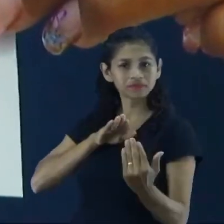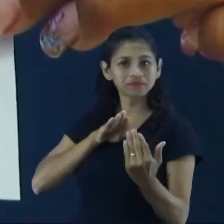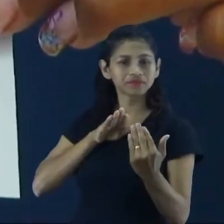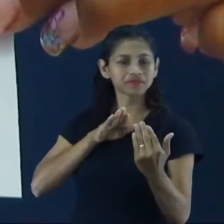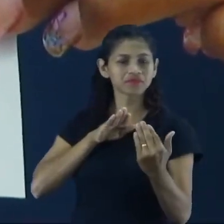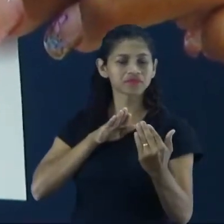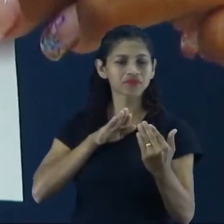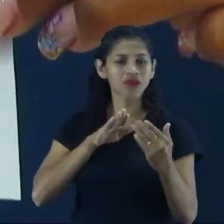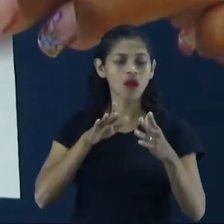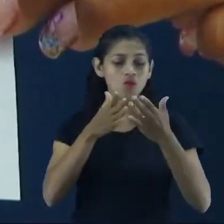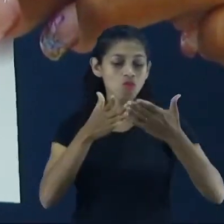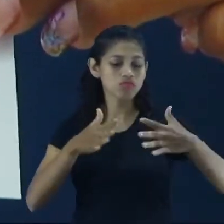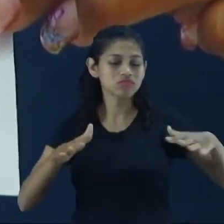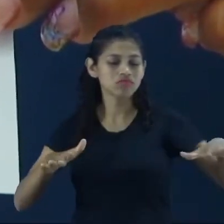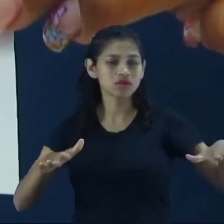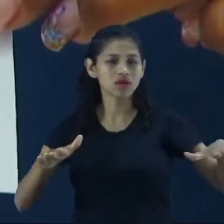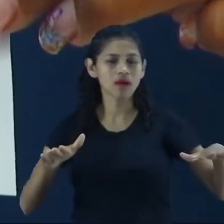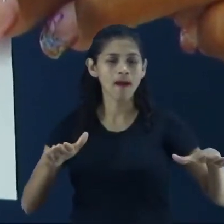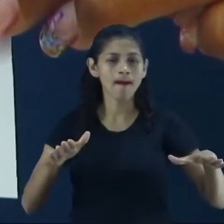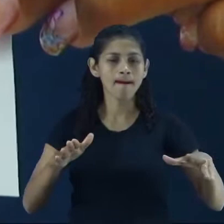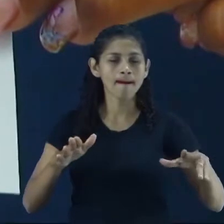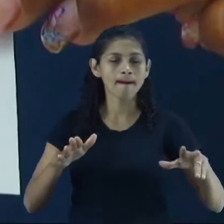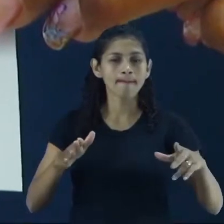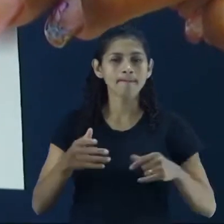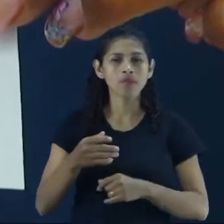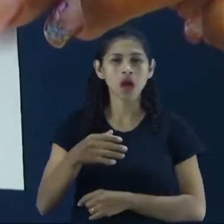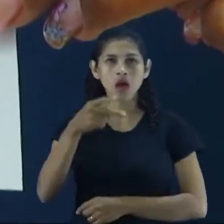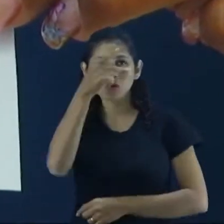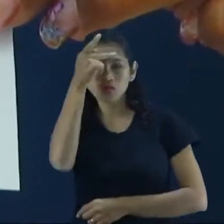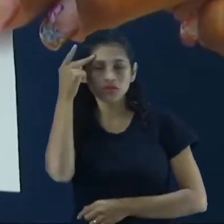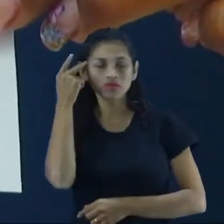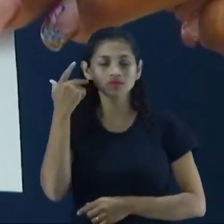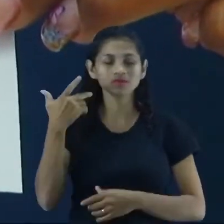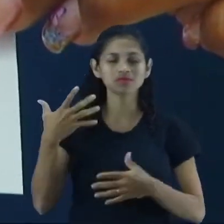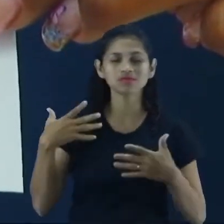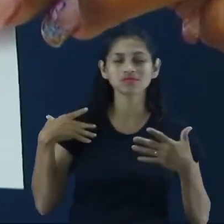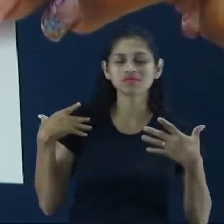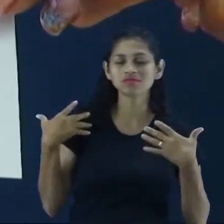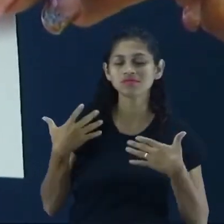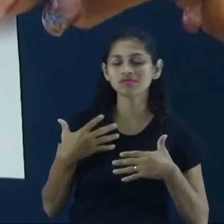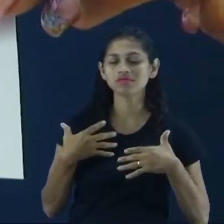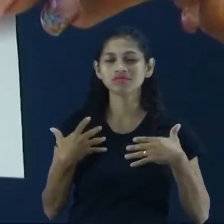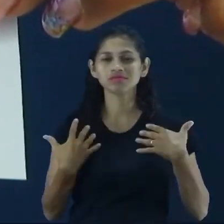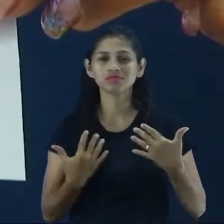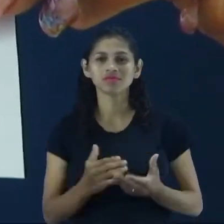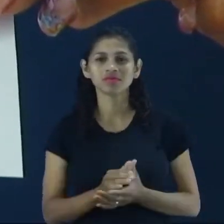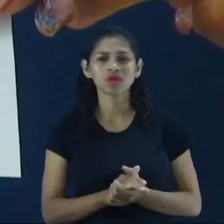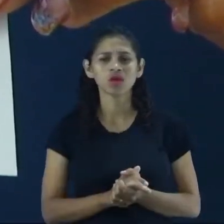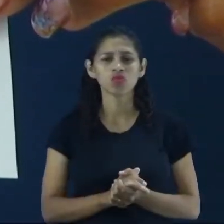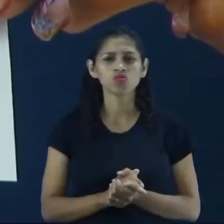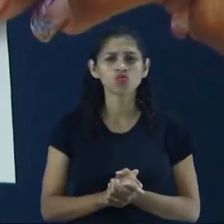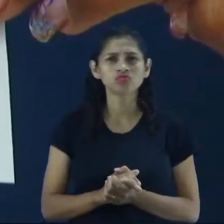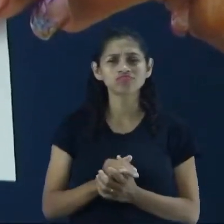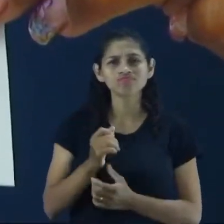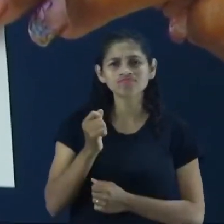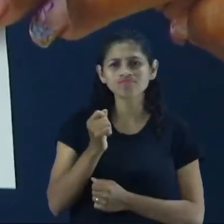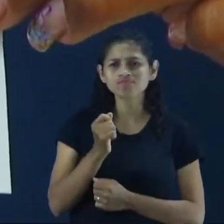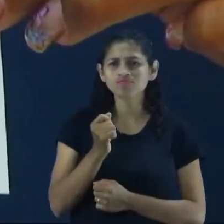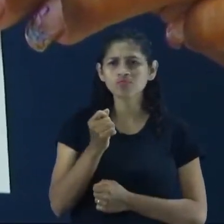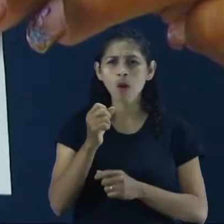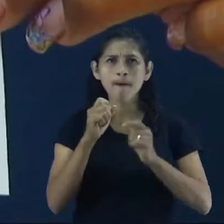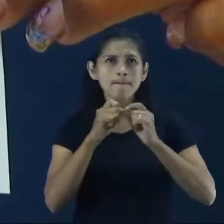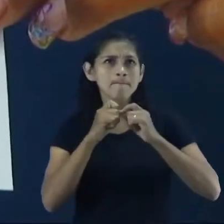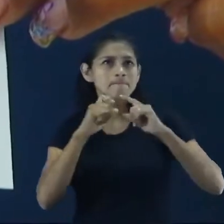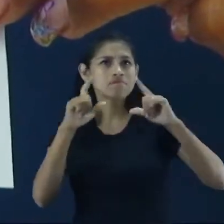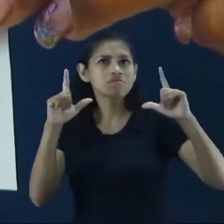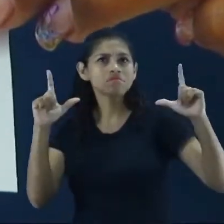lá relaxando. Será que essa paisagem aqui é uma paisagem natural ou uma paisagem